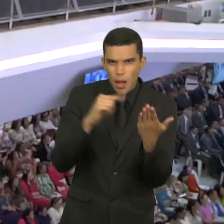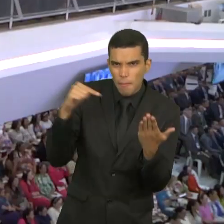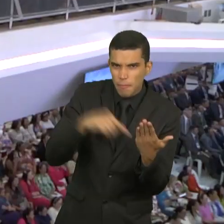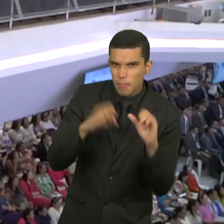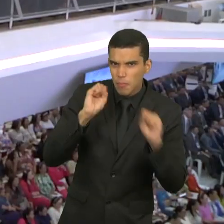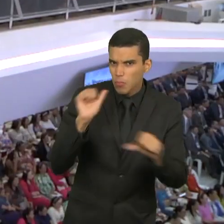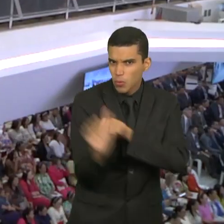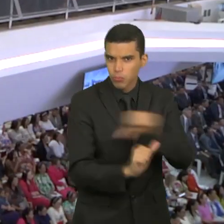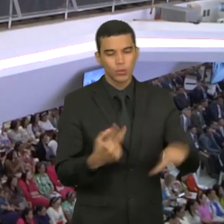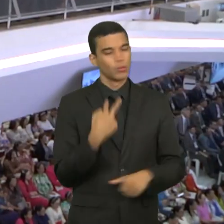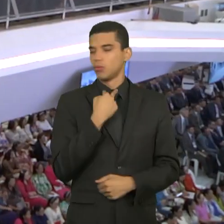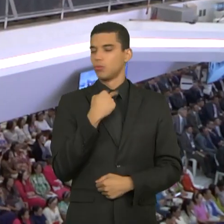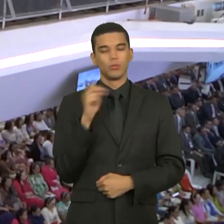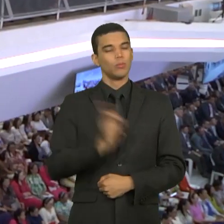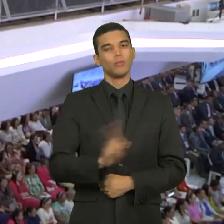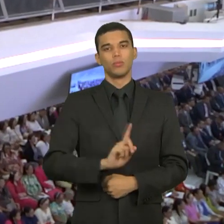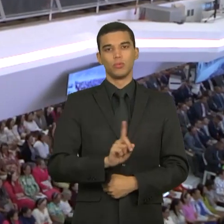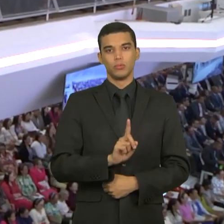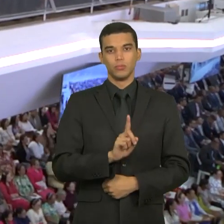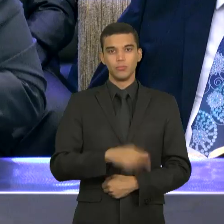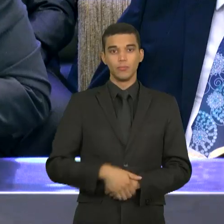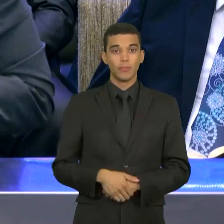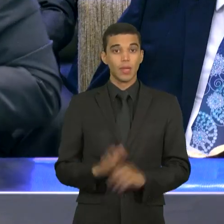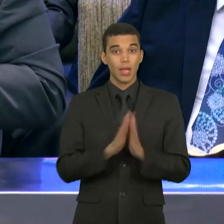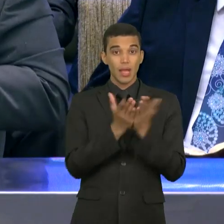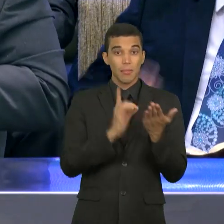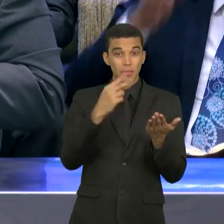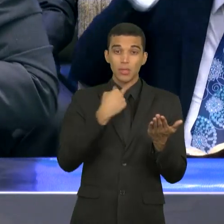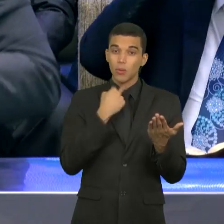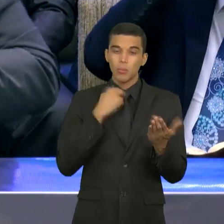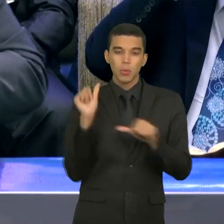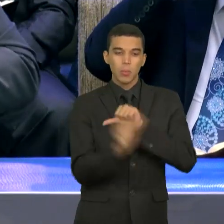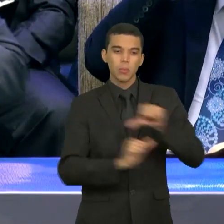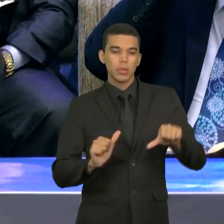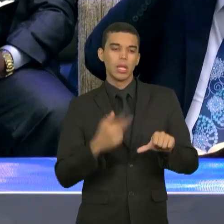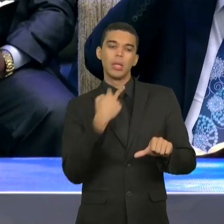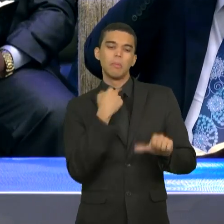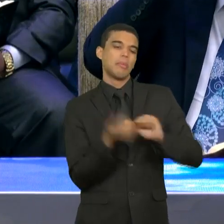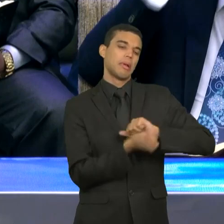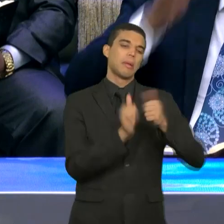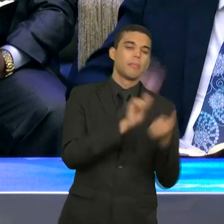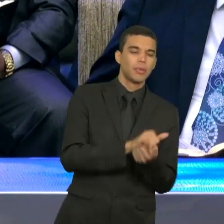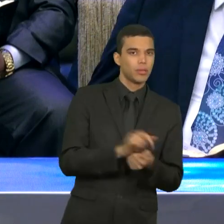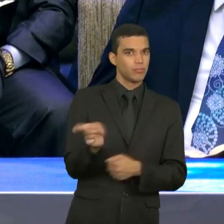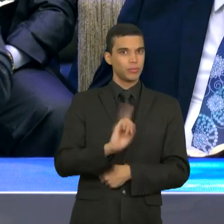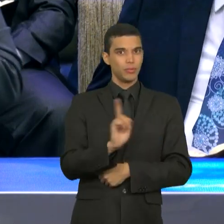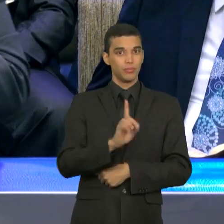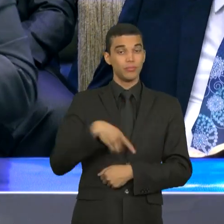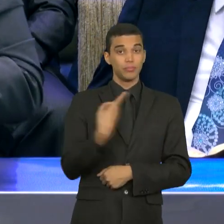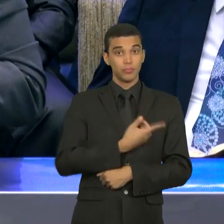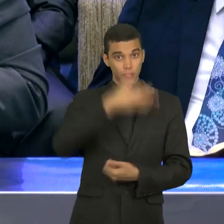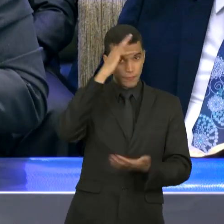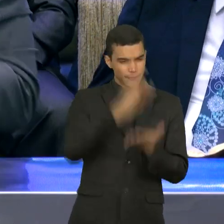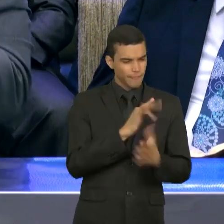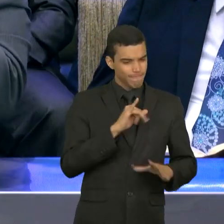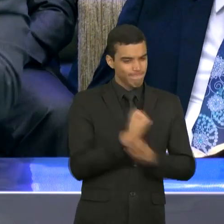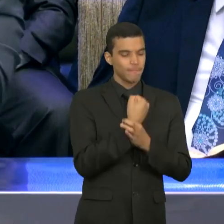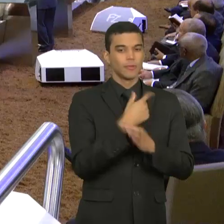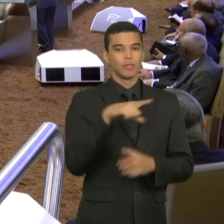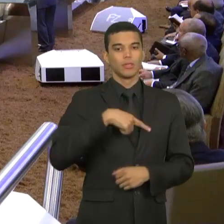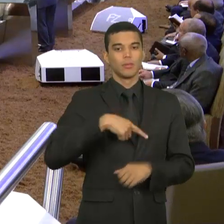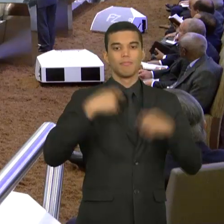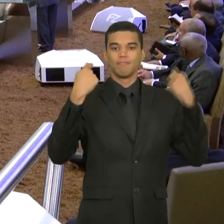não se pode tocar não se pode mudar Quais fundamentos as bases da nossa fé e as nossas